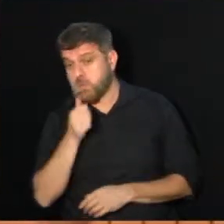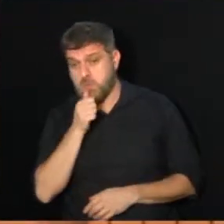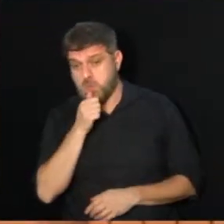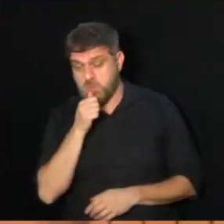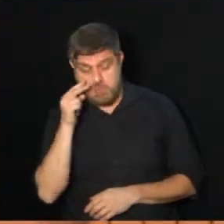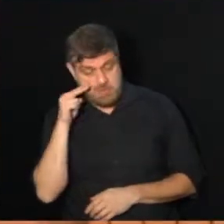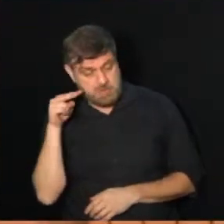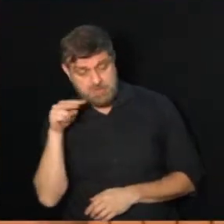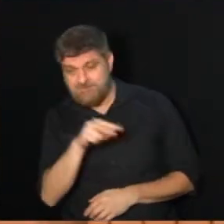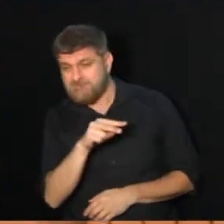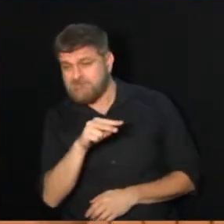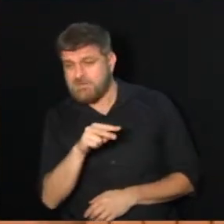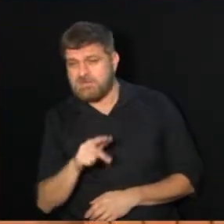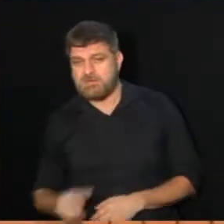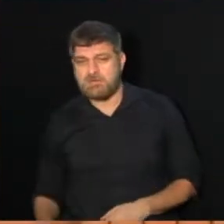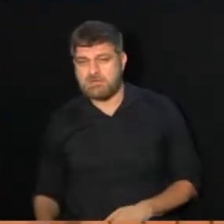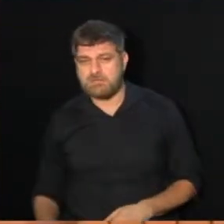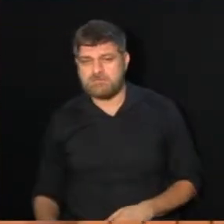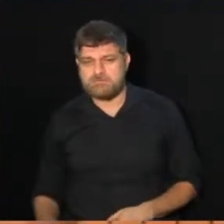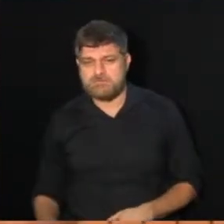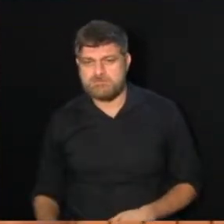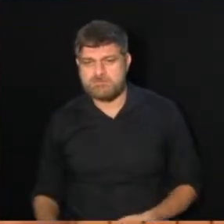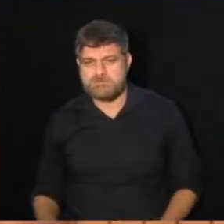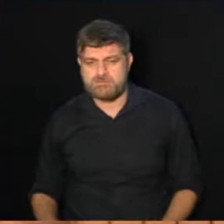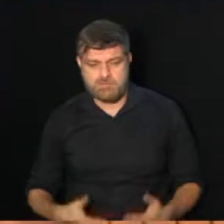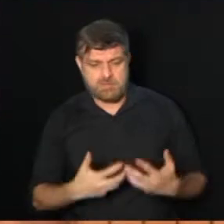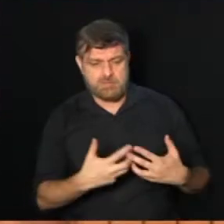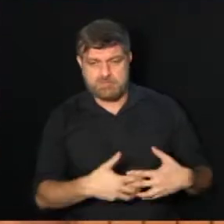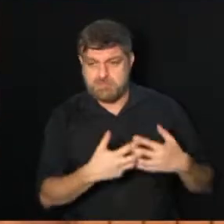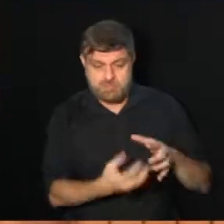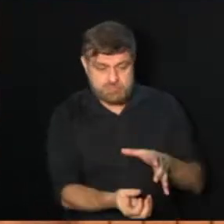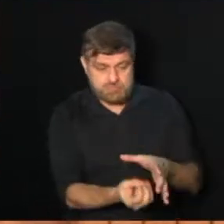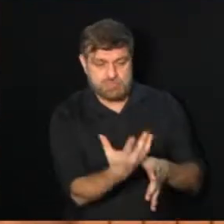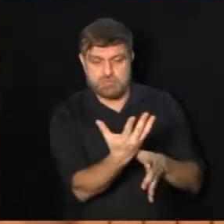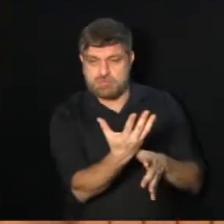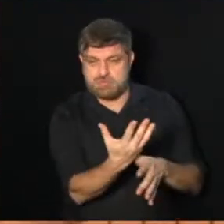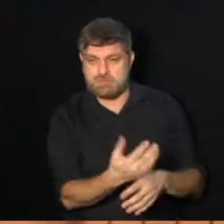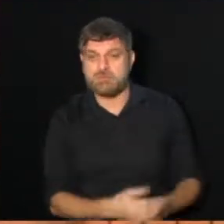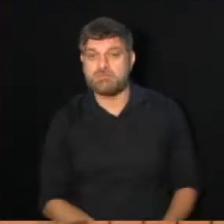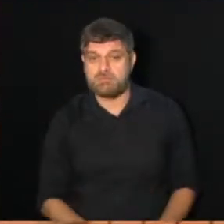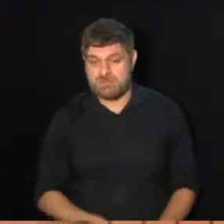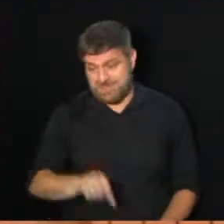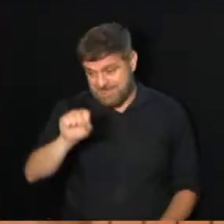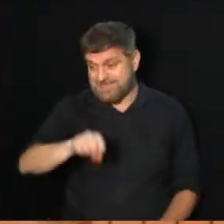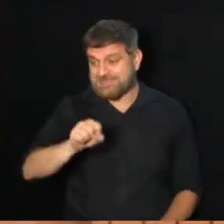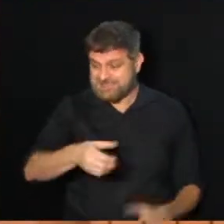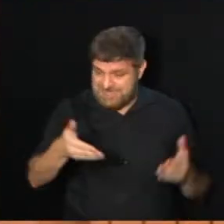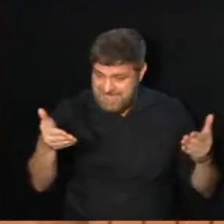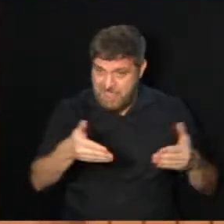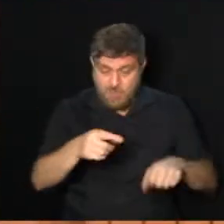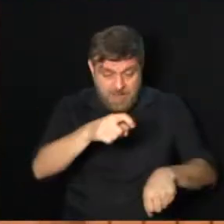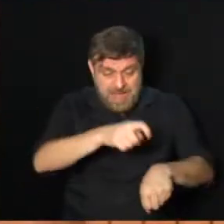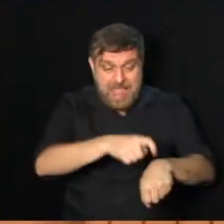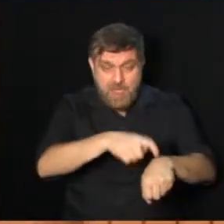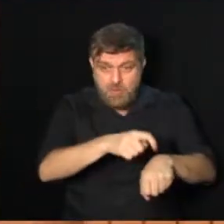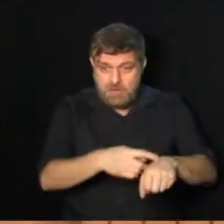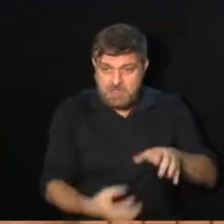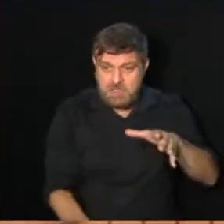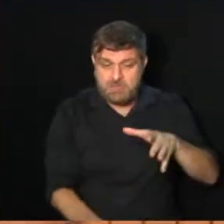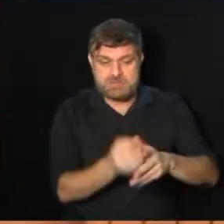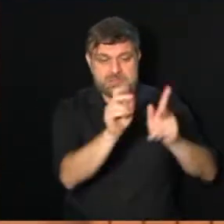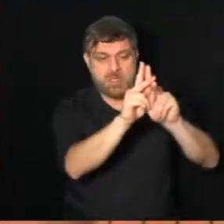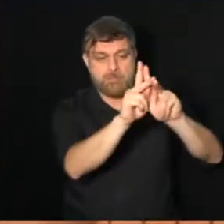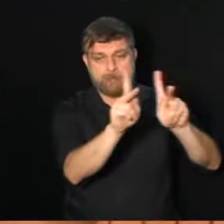um movimento como esse surgir. E está surgindo agora. Chegou a hora.